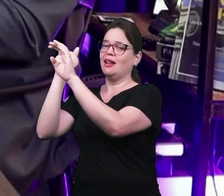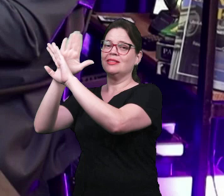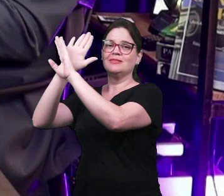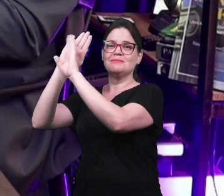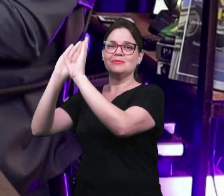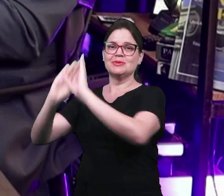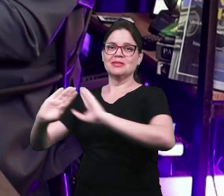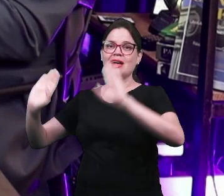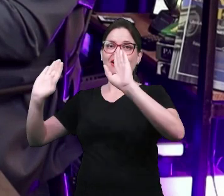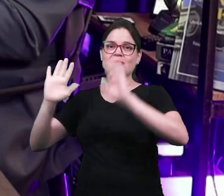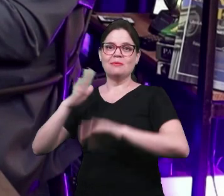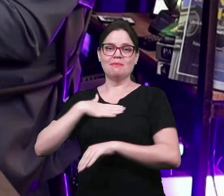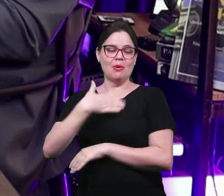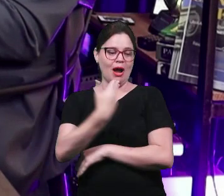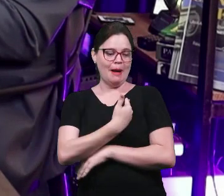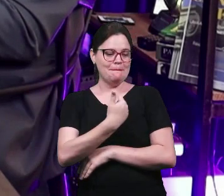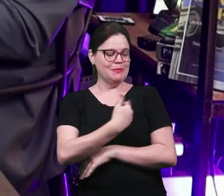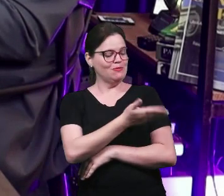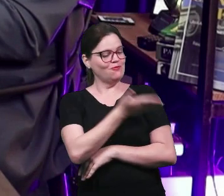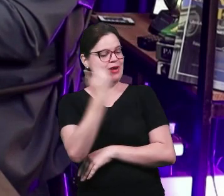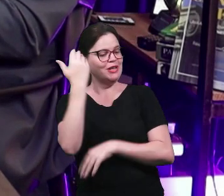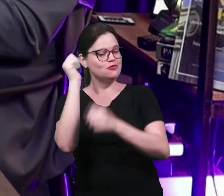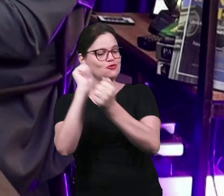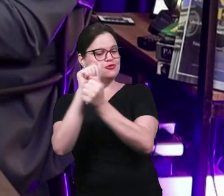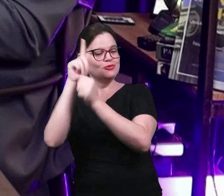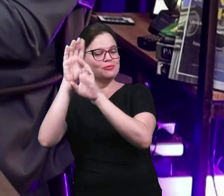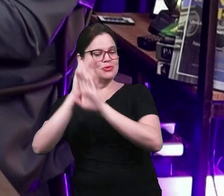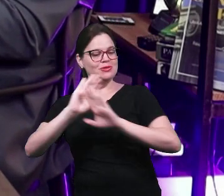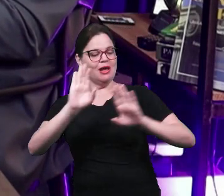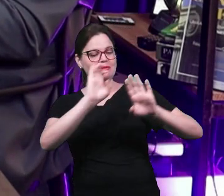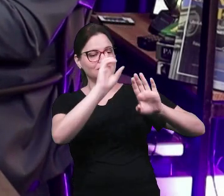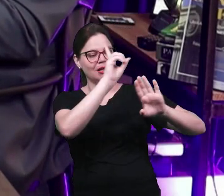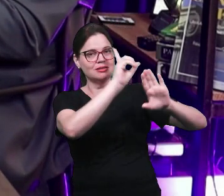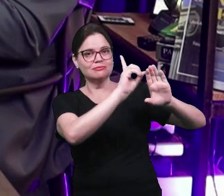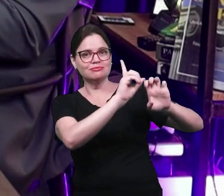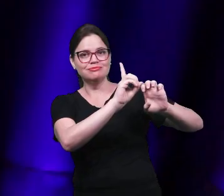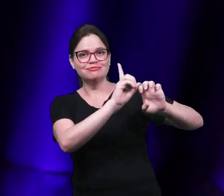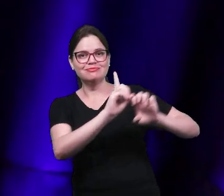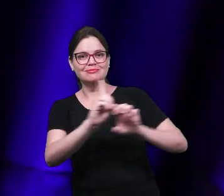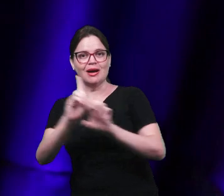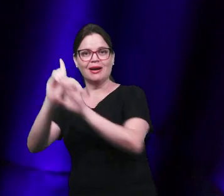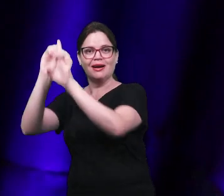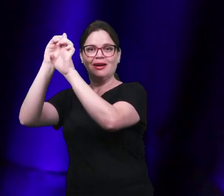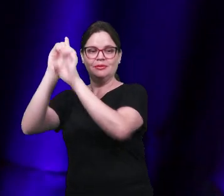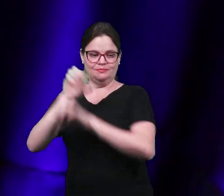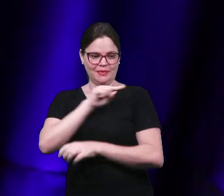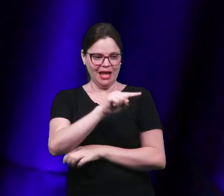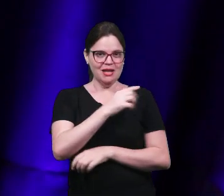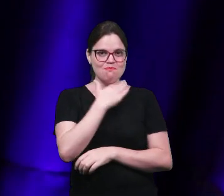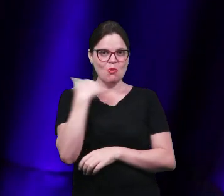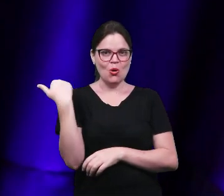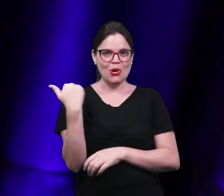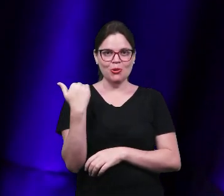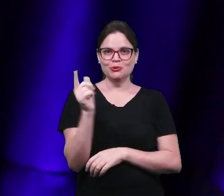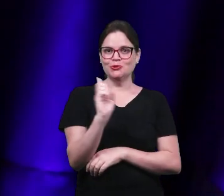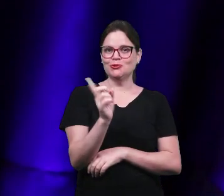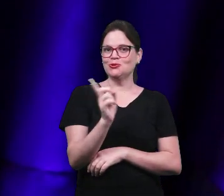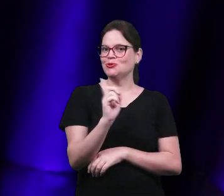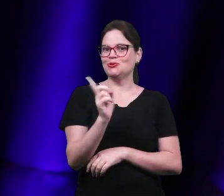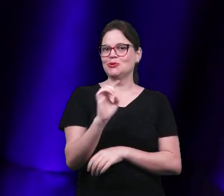o seu amigo para viver com ele na eternidade. Ele não experimentou a morte, ele não